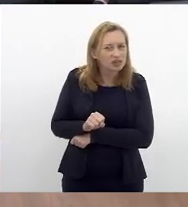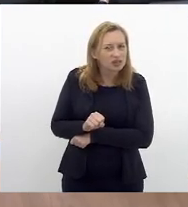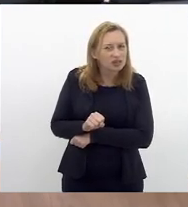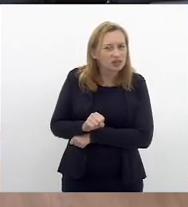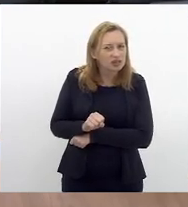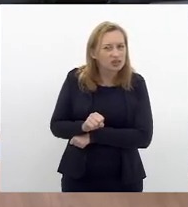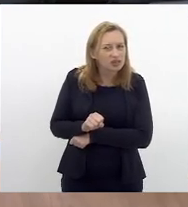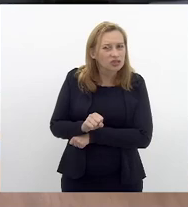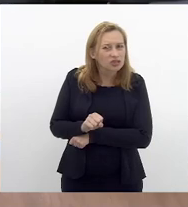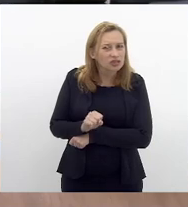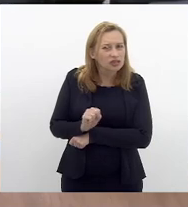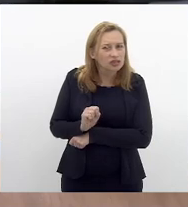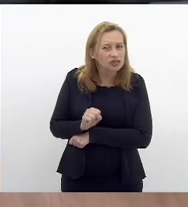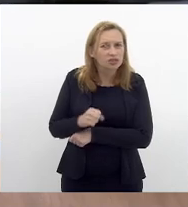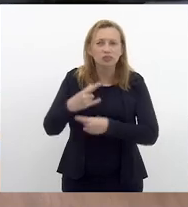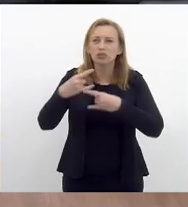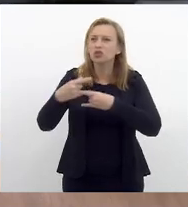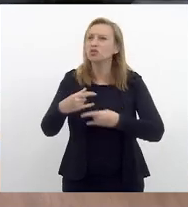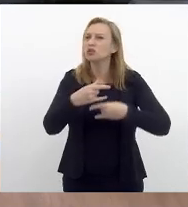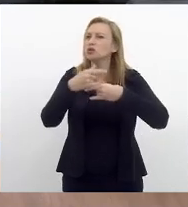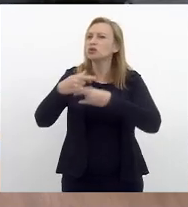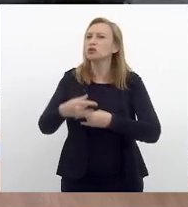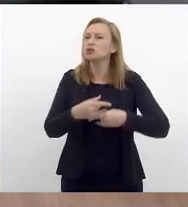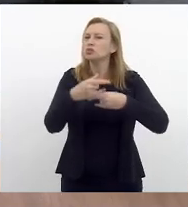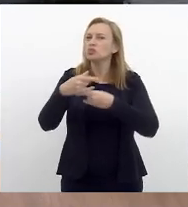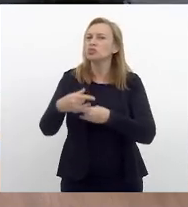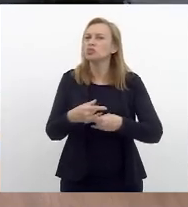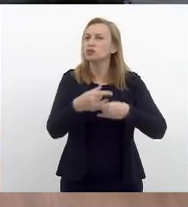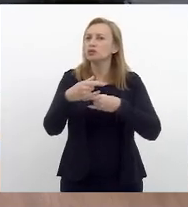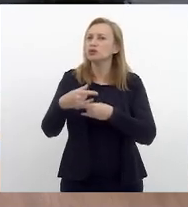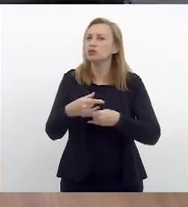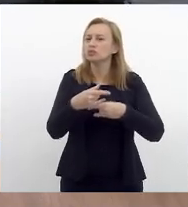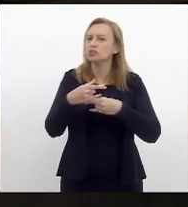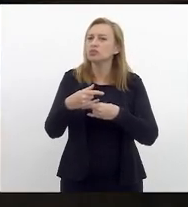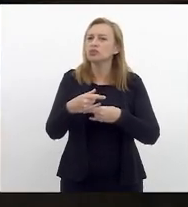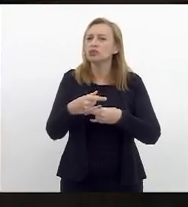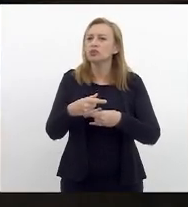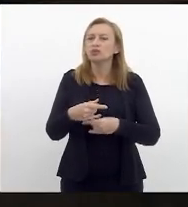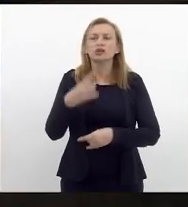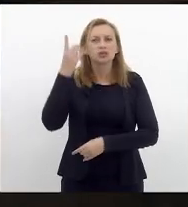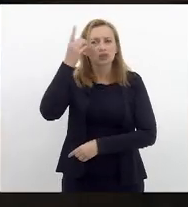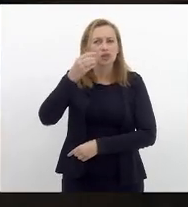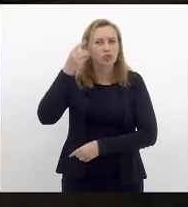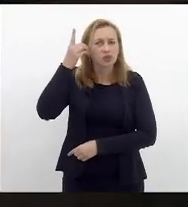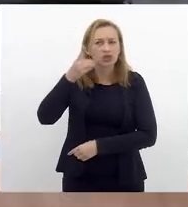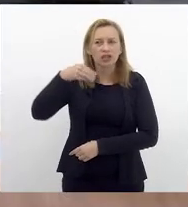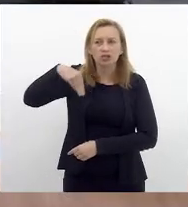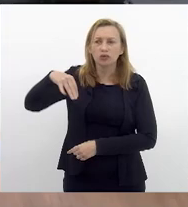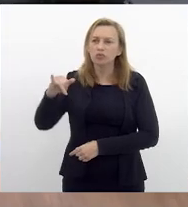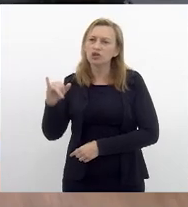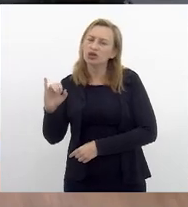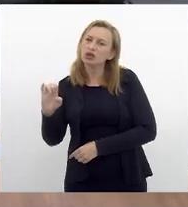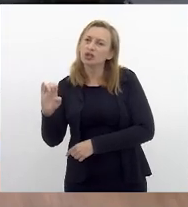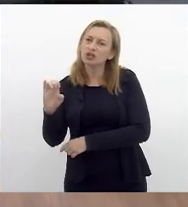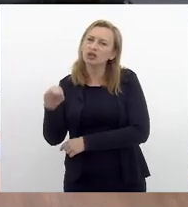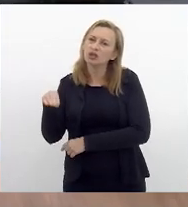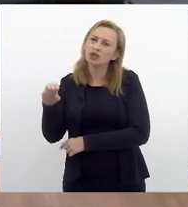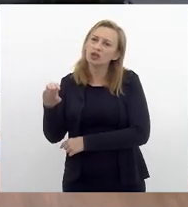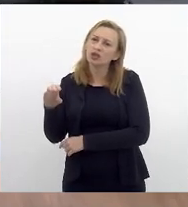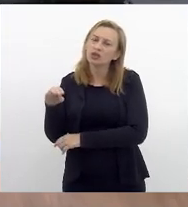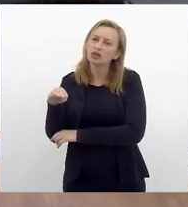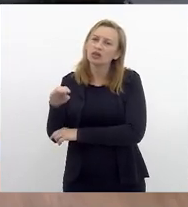Sim, pelo Zoom. Com direito a delay e tudo. Deputado Carlos Mink. Deputado Carlos